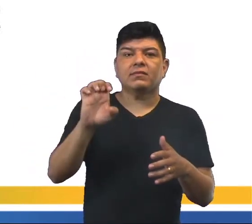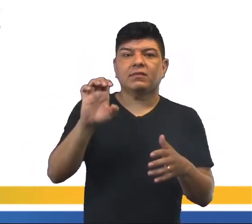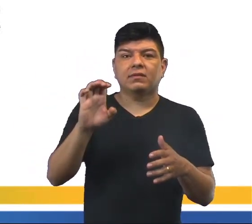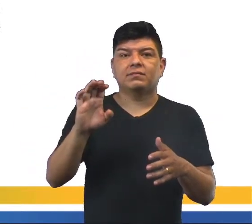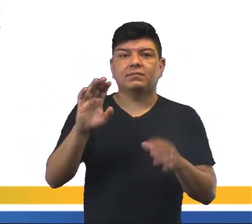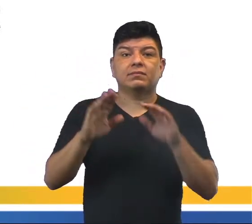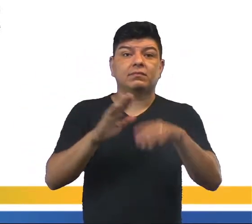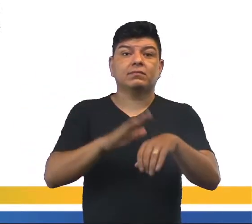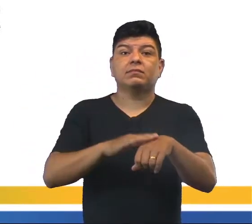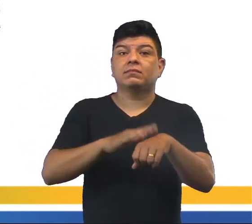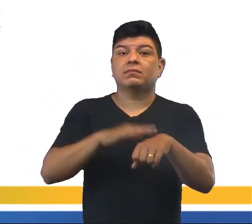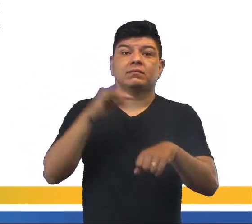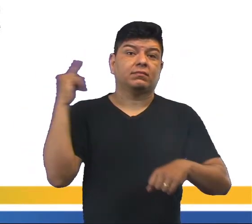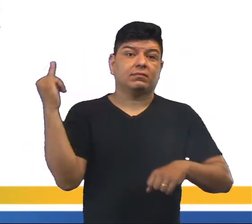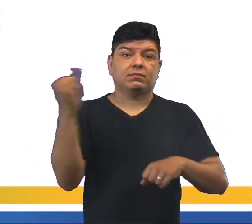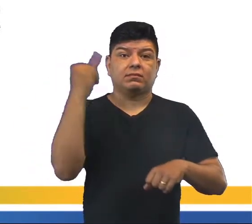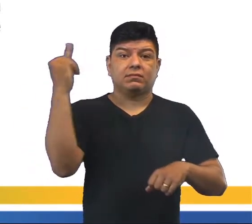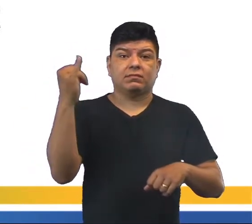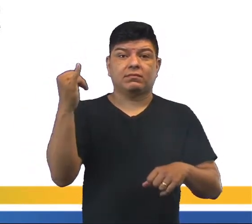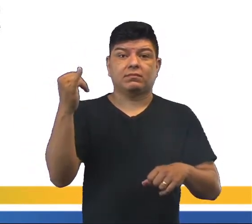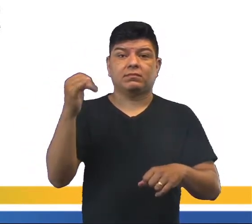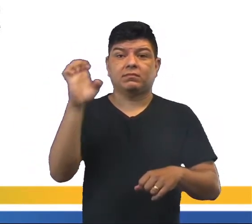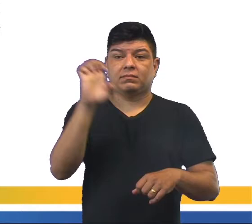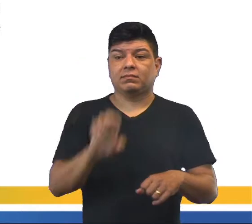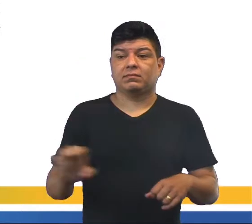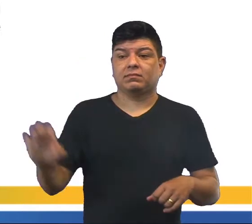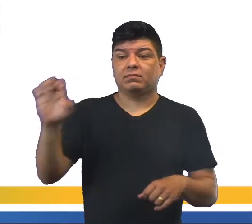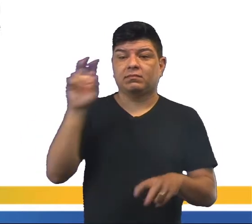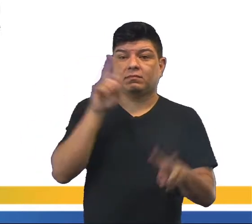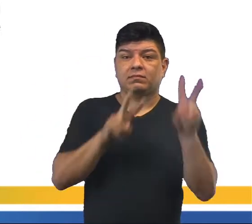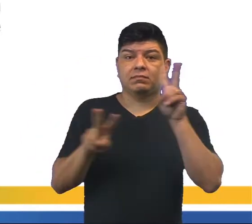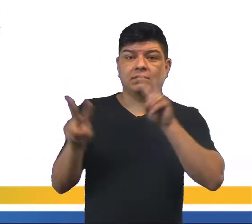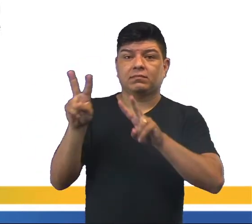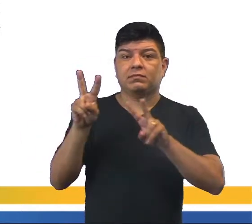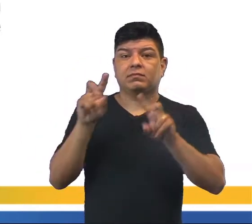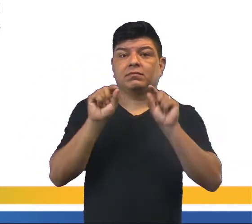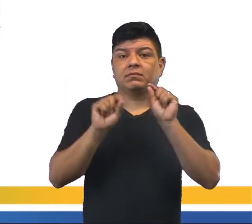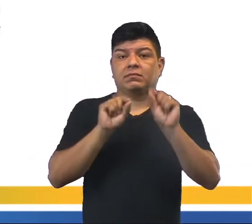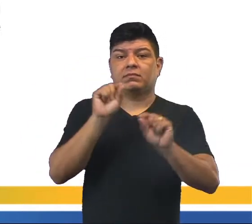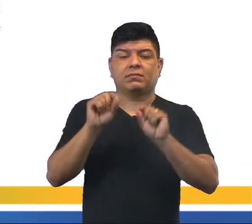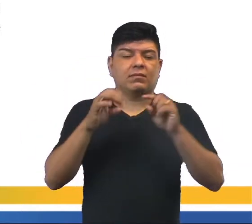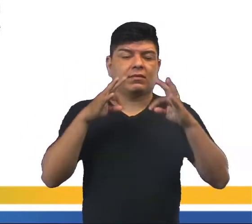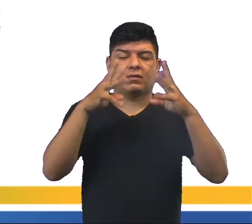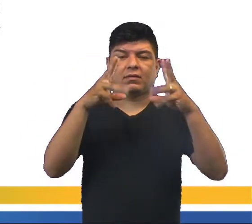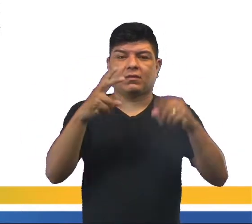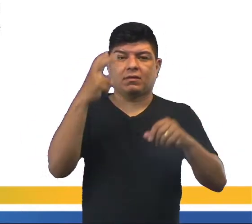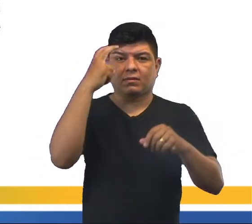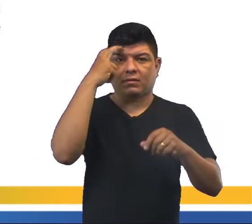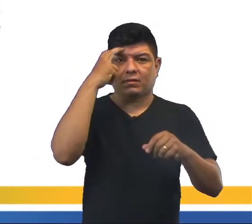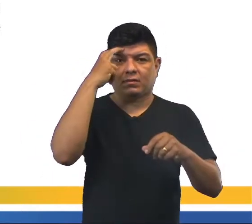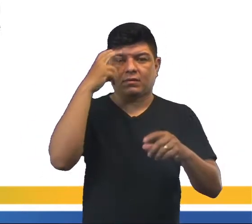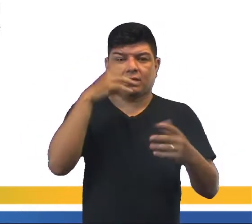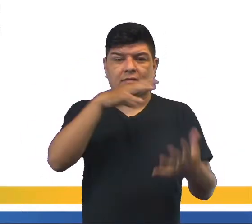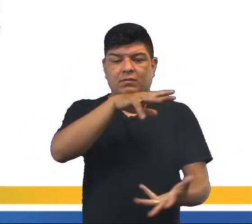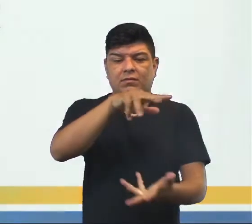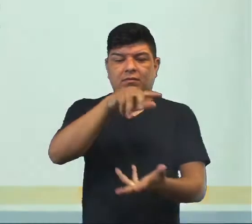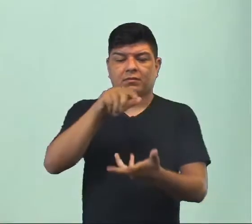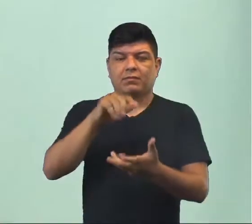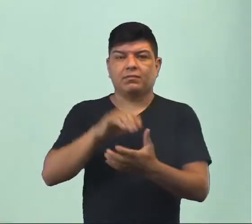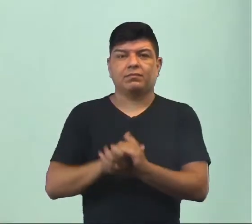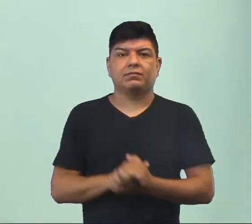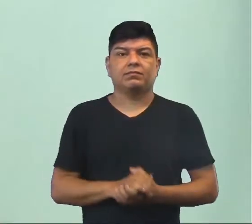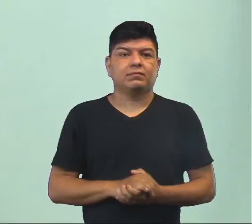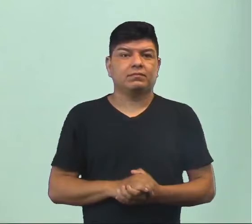tão grande que dentro e fora da Europa existe a visão de que essa representa toda a cultura ocidental do mundo.